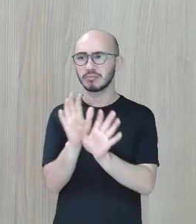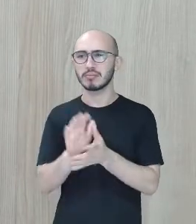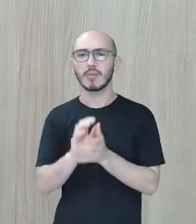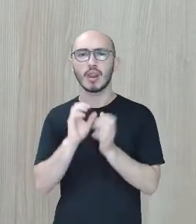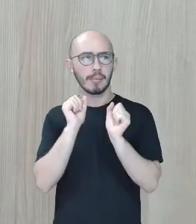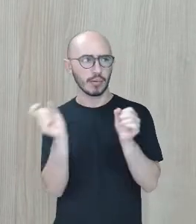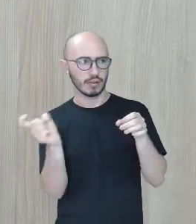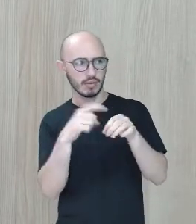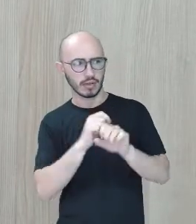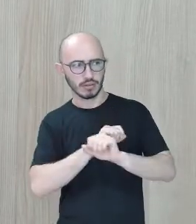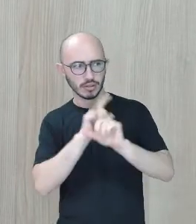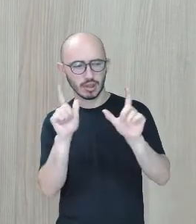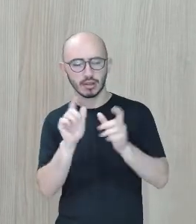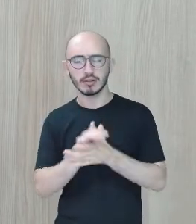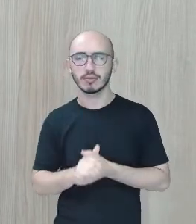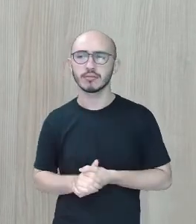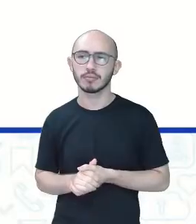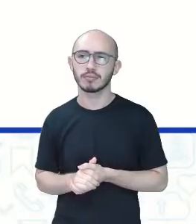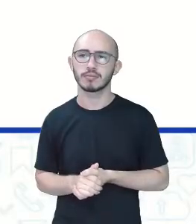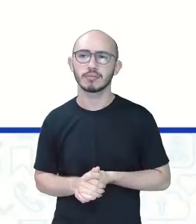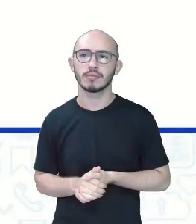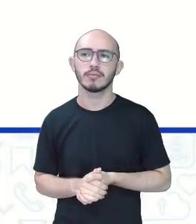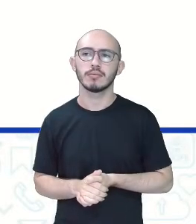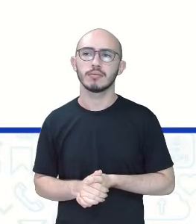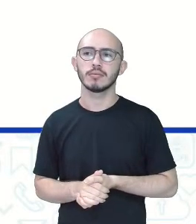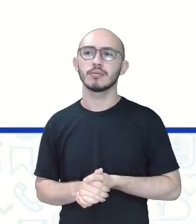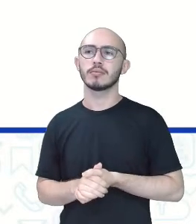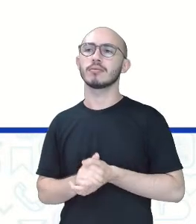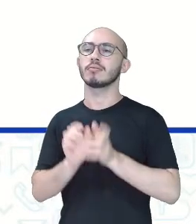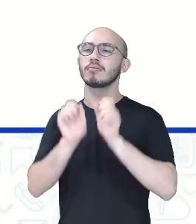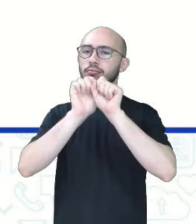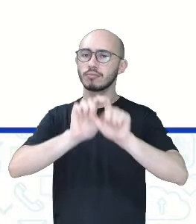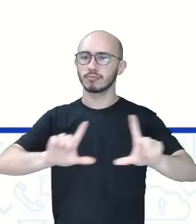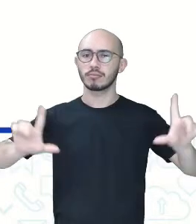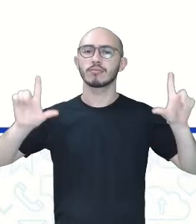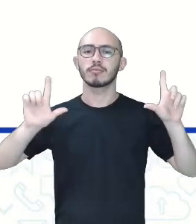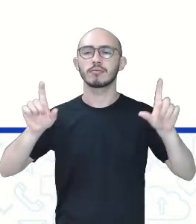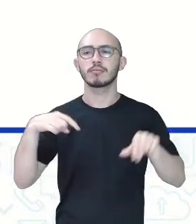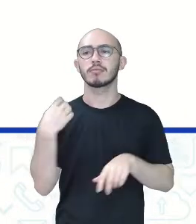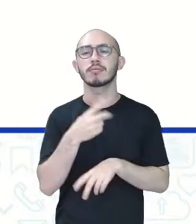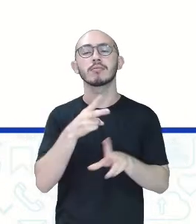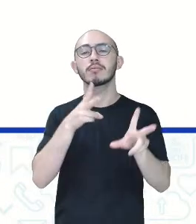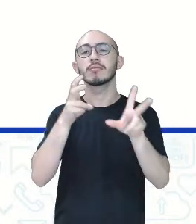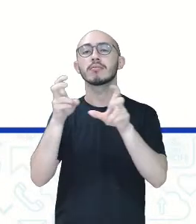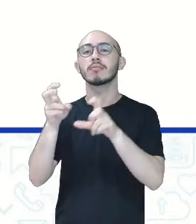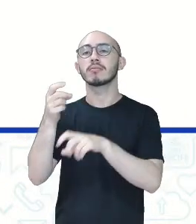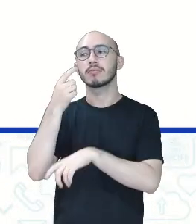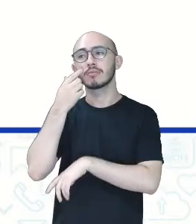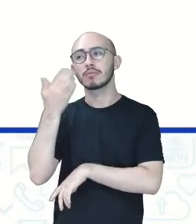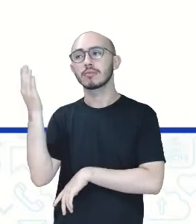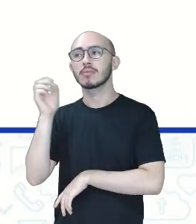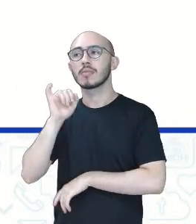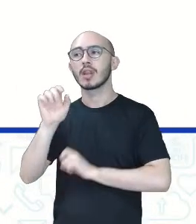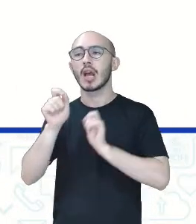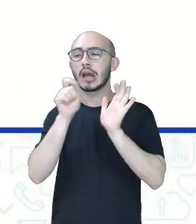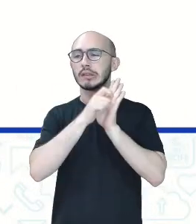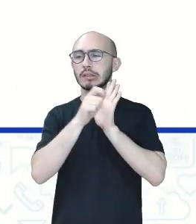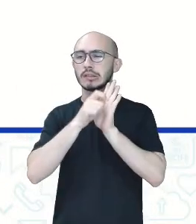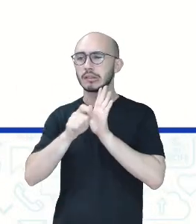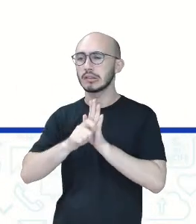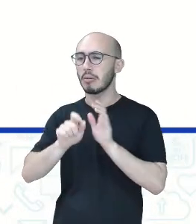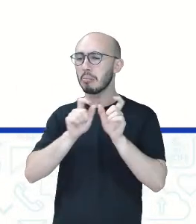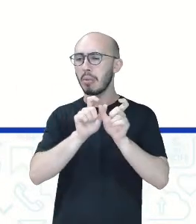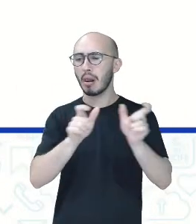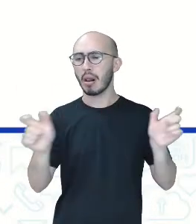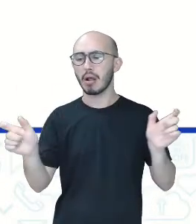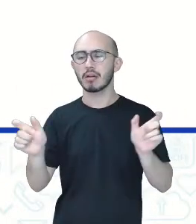pouquinho no slide anterior, por favor. Billy, valeu. A gente viu aí, ó, que se a gente fosse escrever